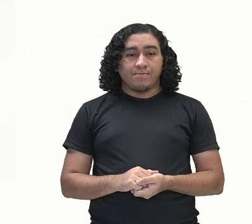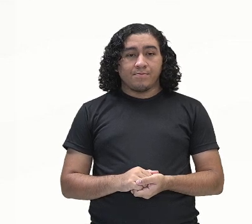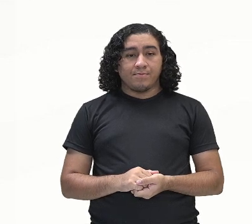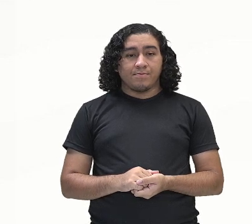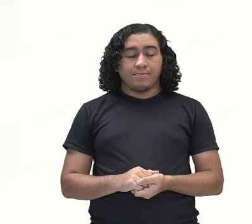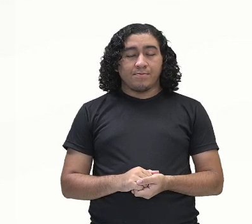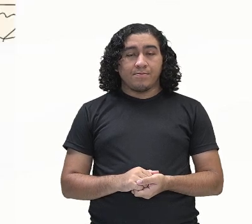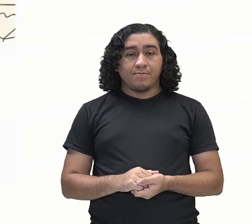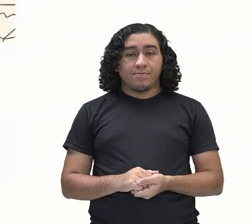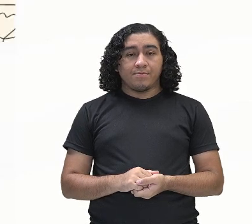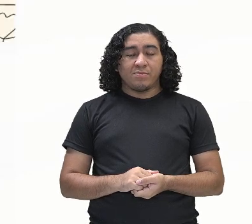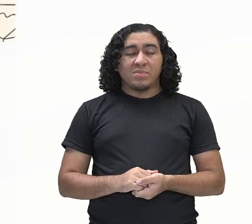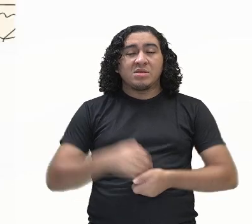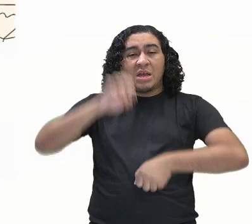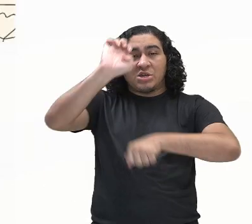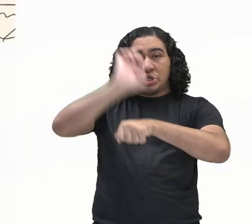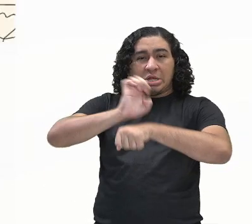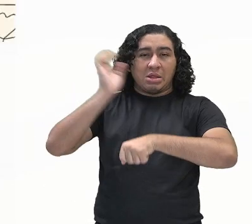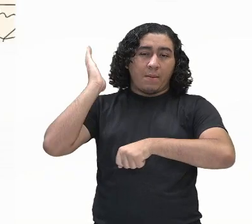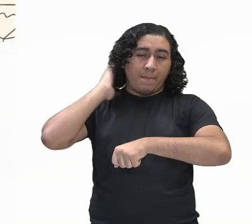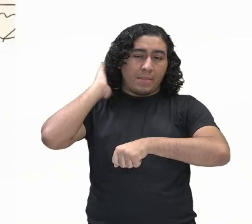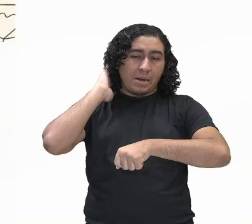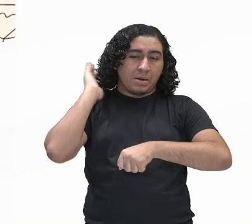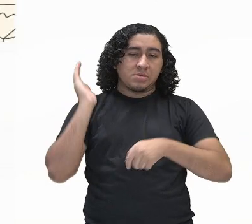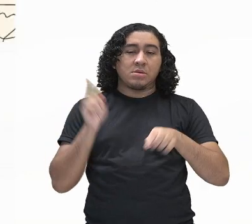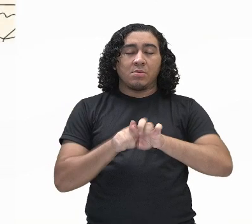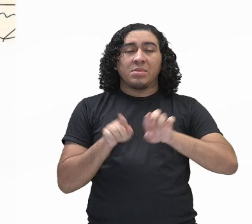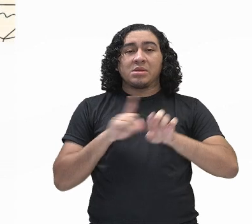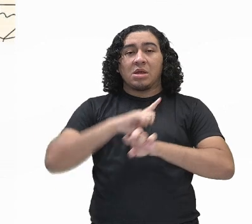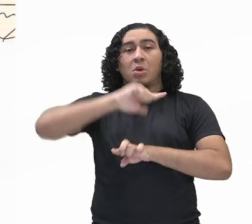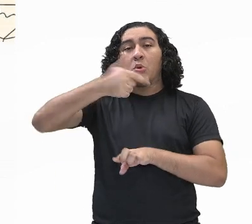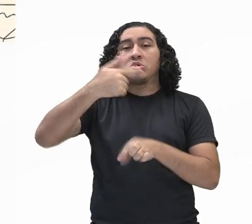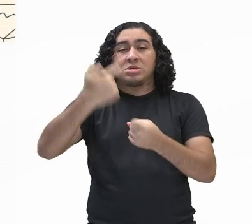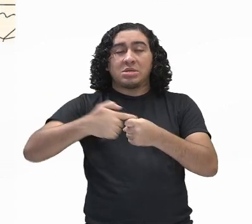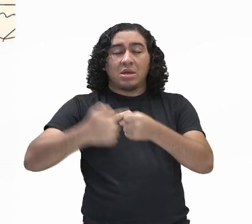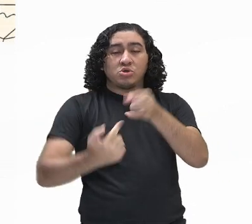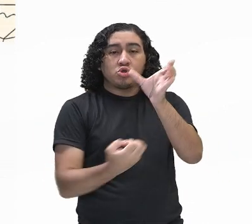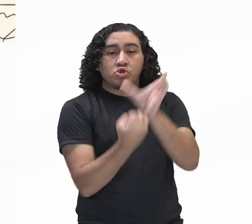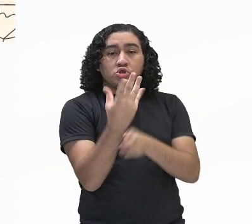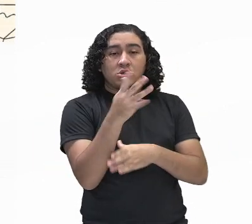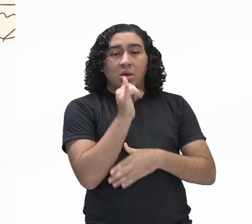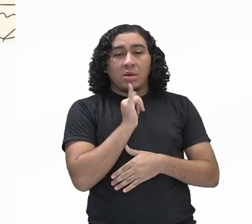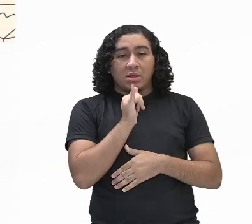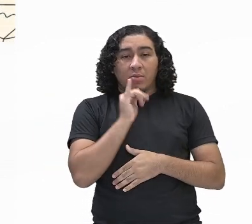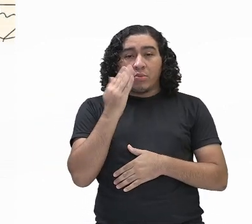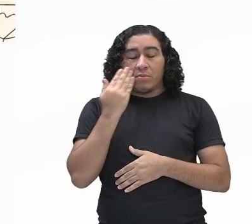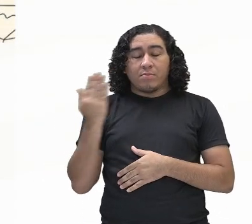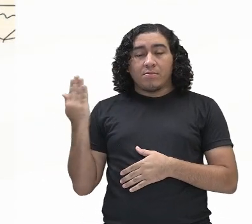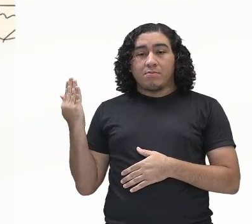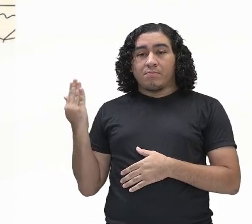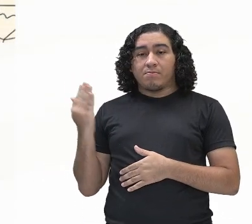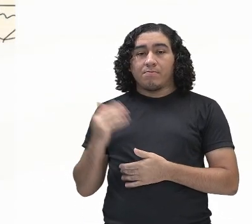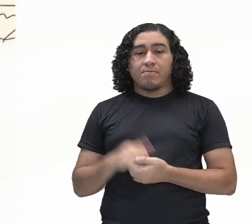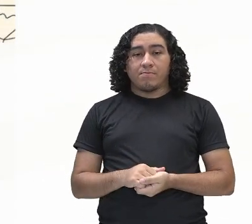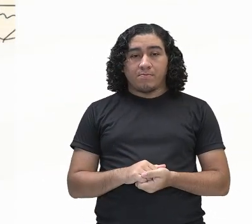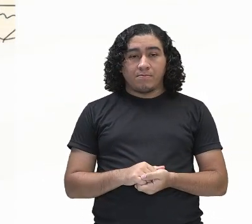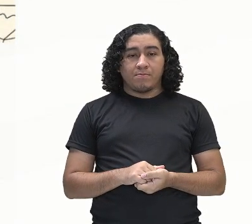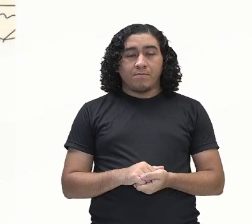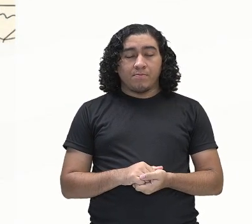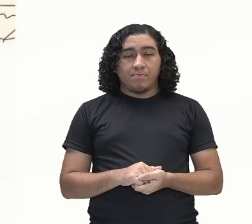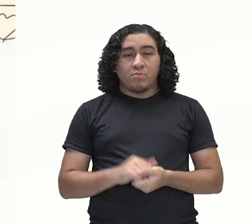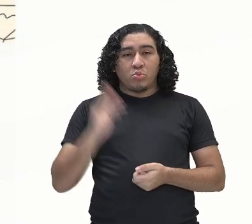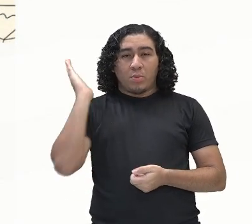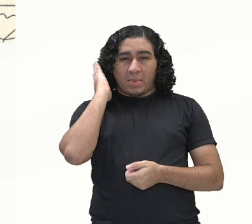estado do Pará, a gente tem também o surgimento de algumas cidades, como a gente pode observar aí no mapa, né? Aí a gente tem no Pará